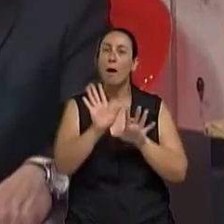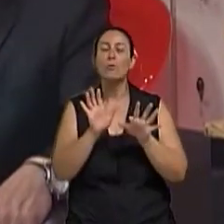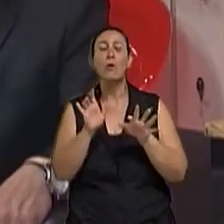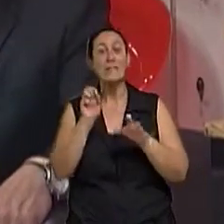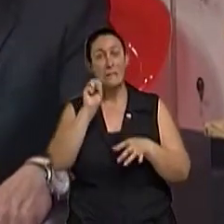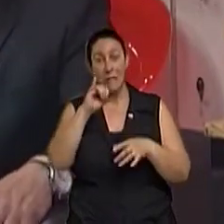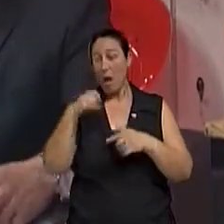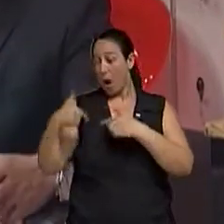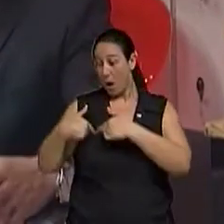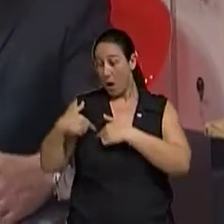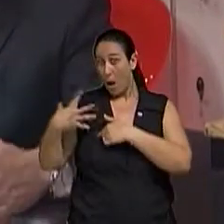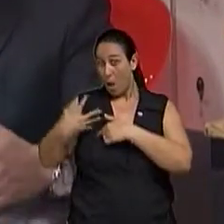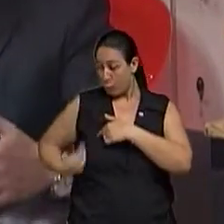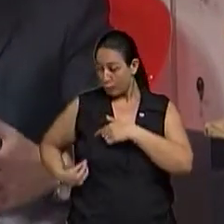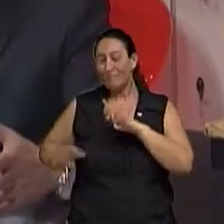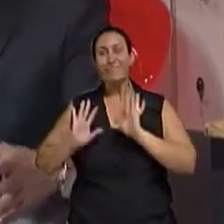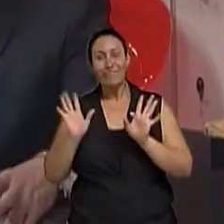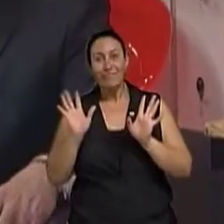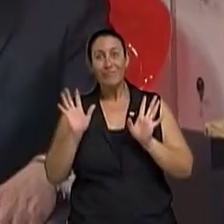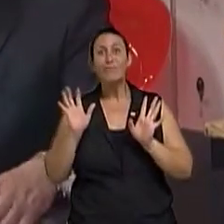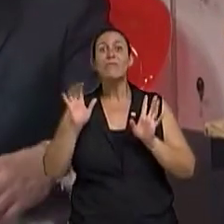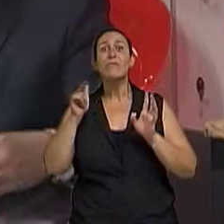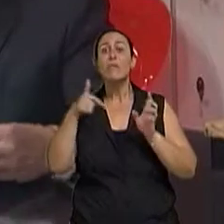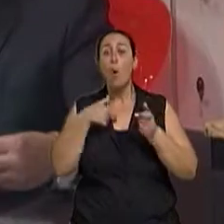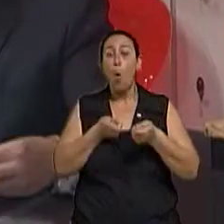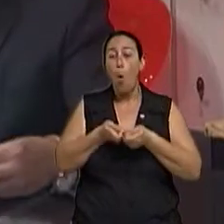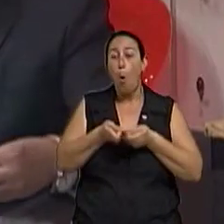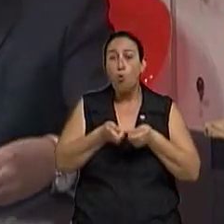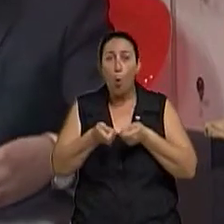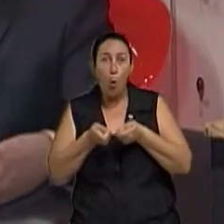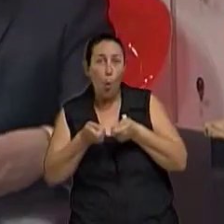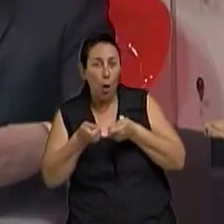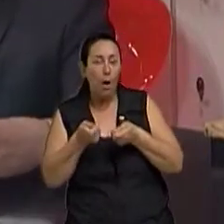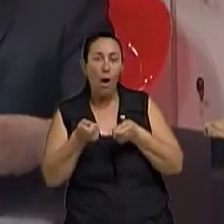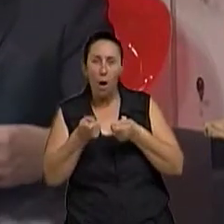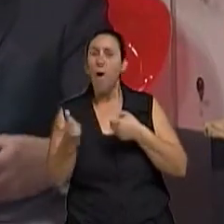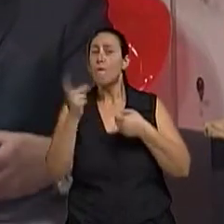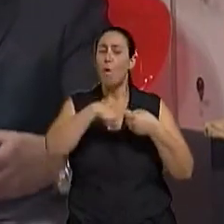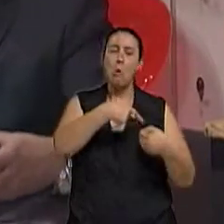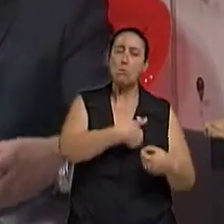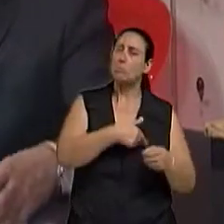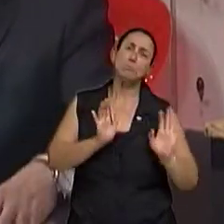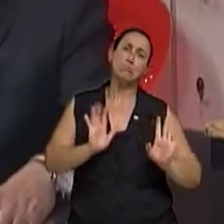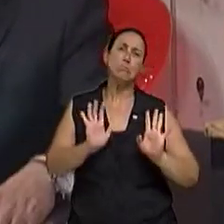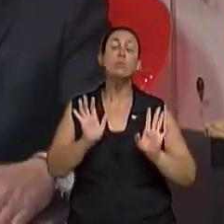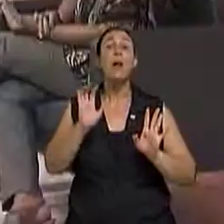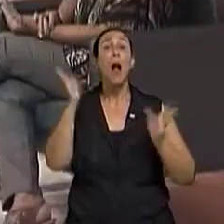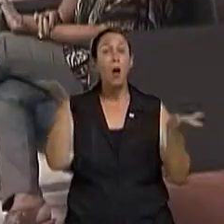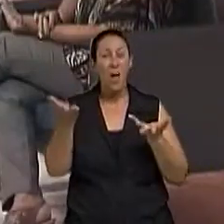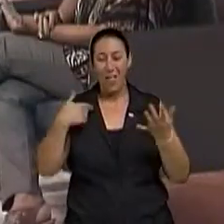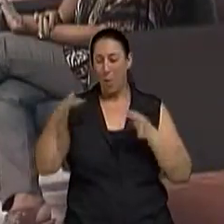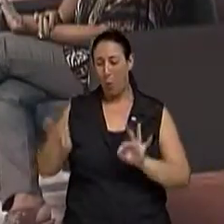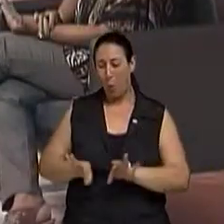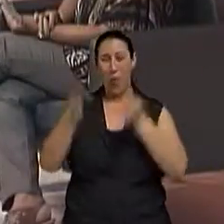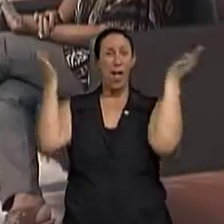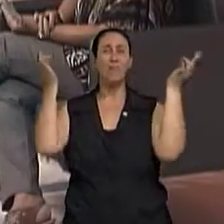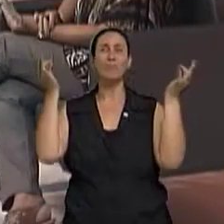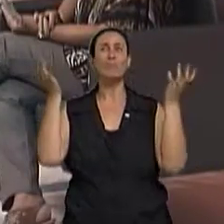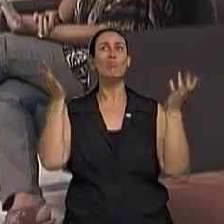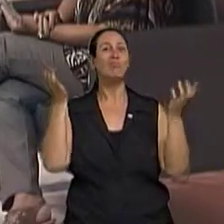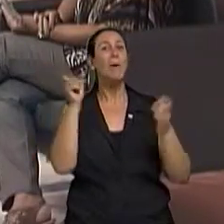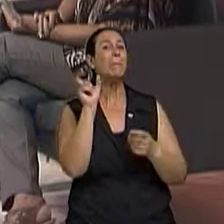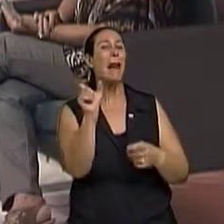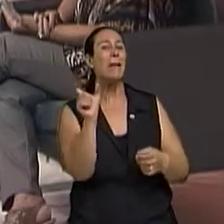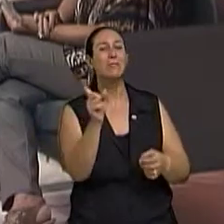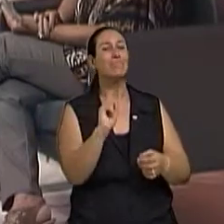chance de voltar à doença depois de um tempo é muito baixa. E a leitura é que se tu diagnostica precocemente, a chance de não ter a doença e de